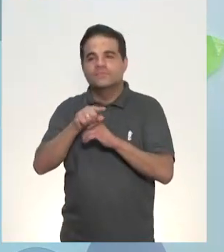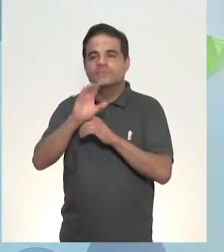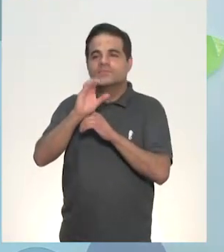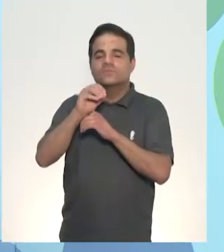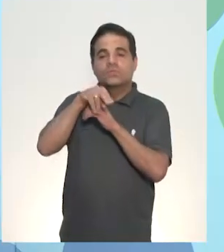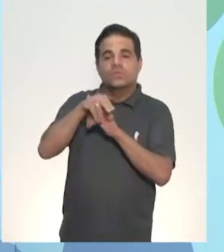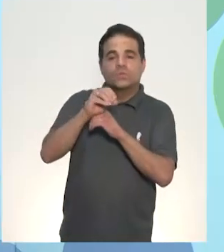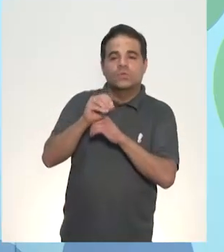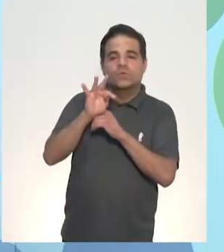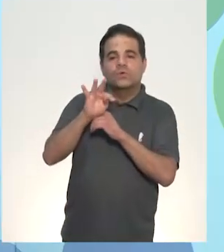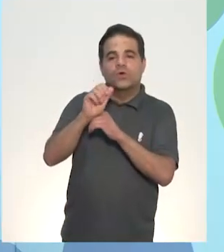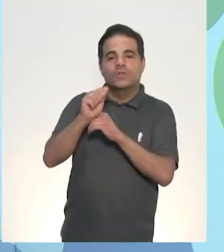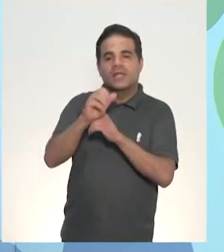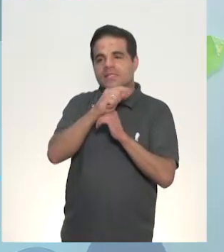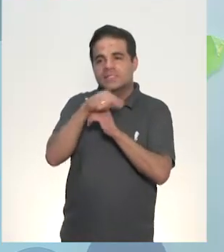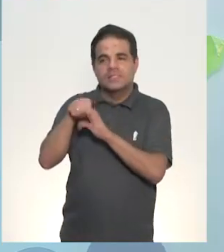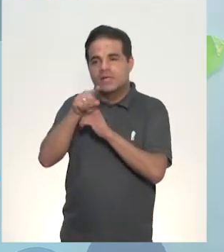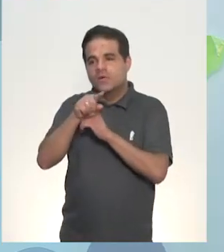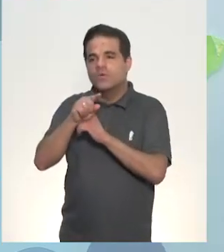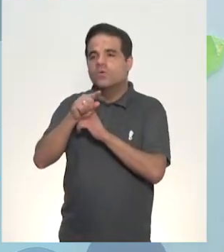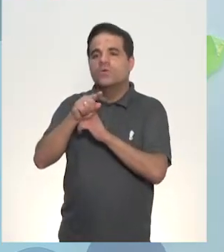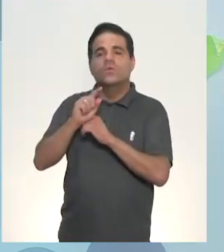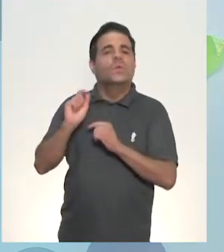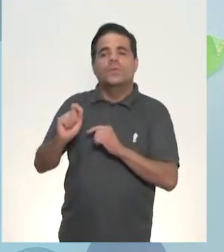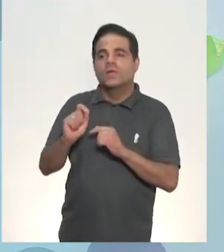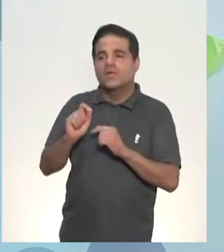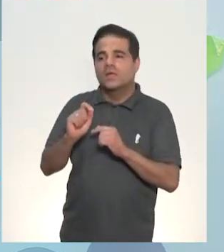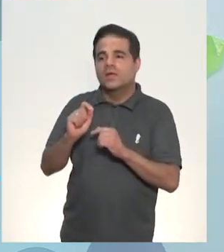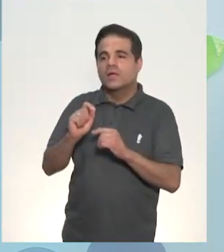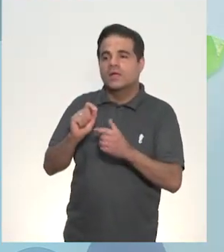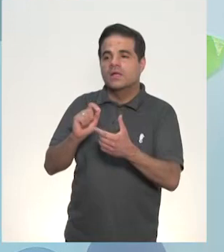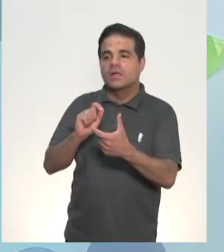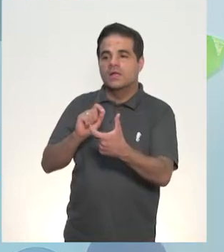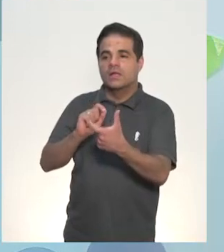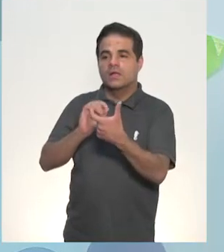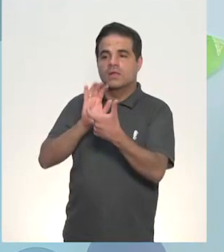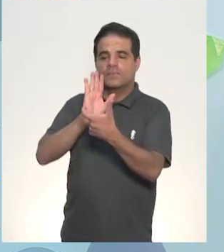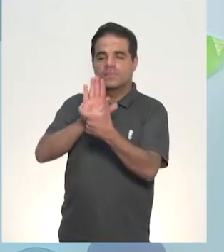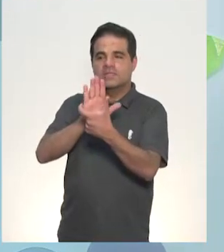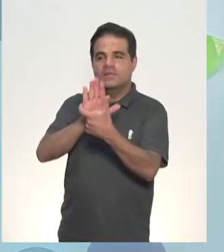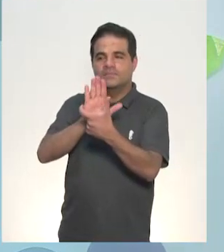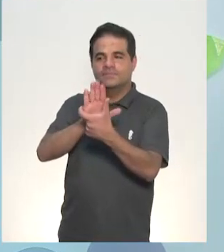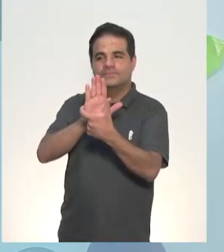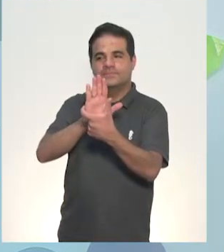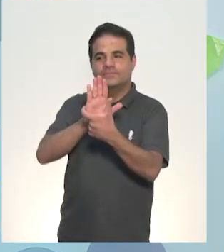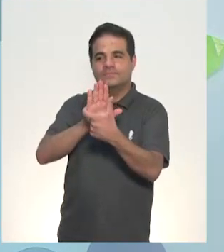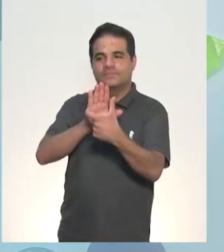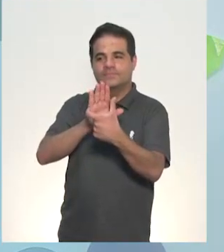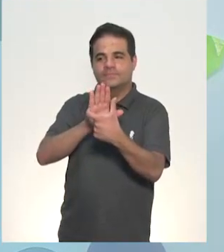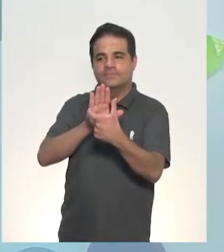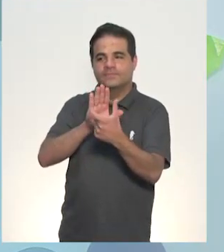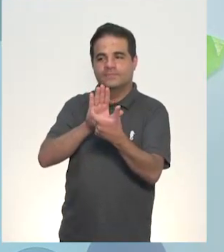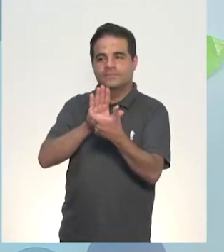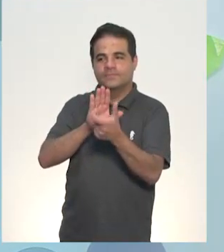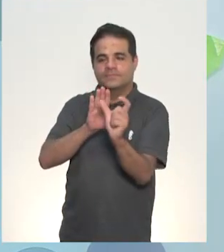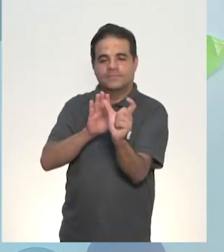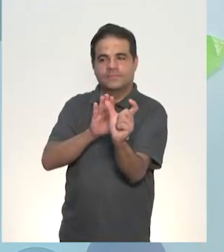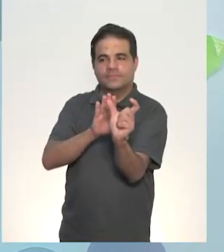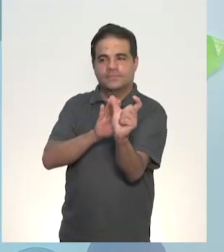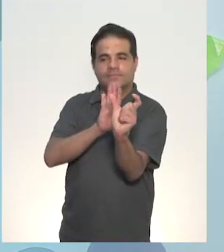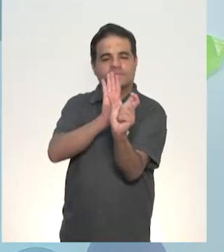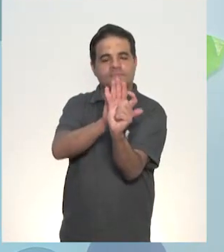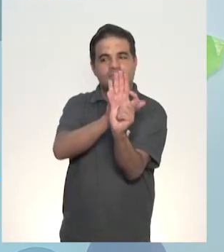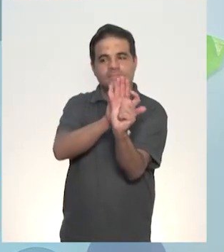colocar no chat isso. aqui. Grosso modo, conotação é o quê? É a linguagem figurada. Então, a poesia não pode ser uma linguagem